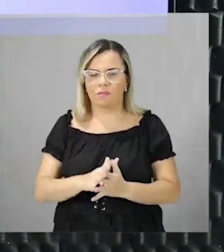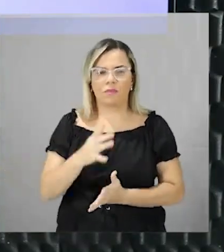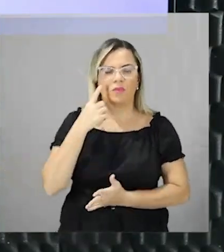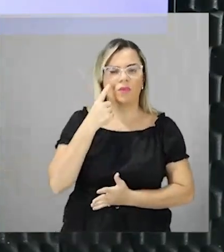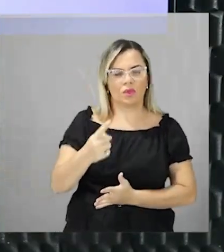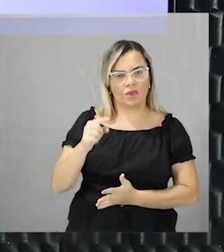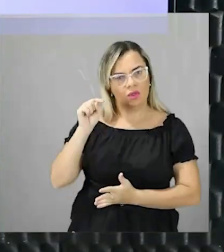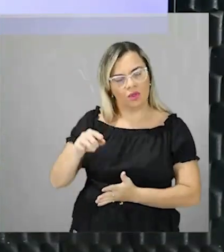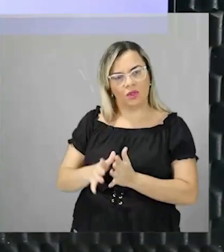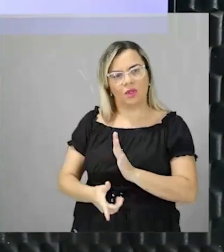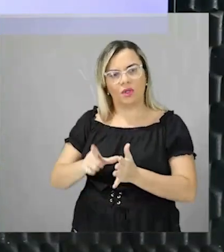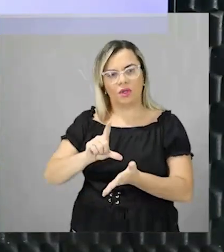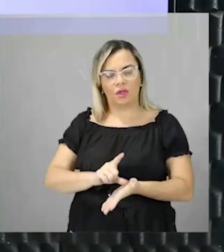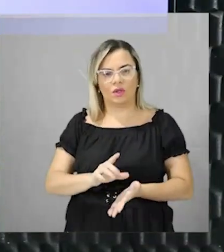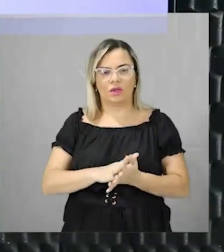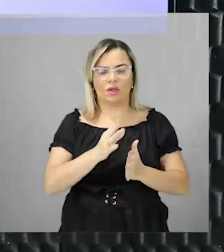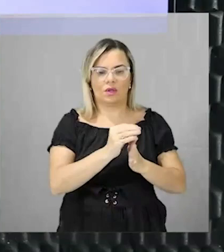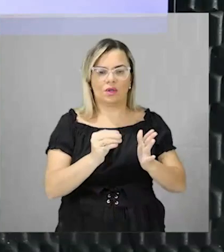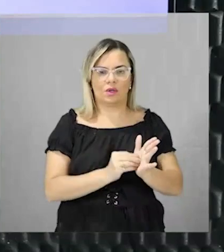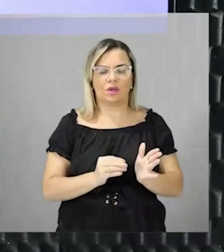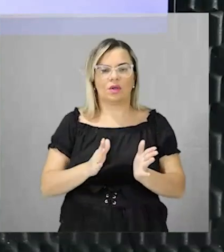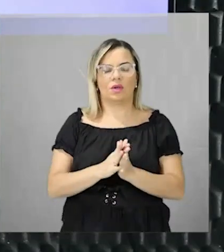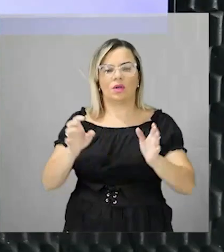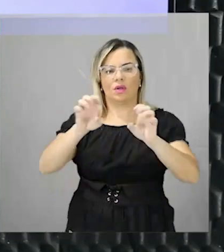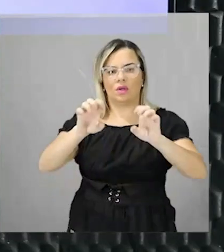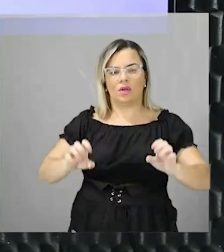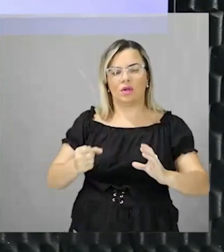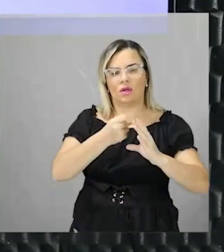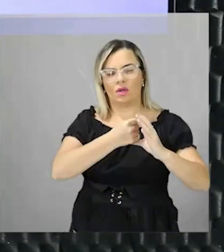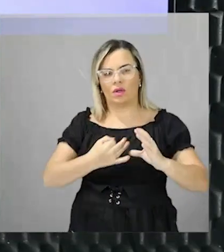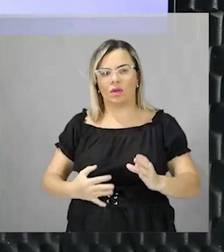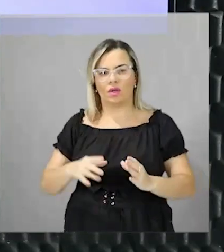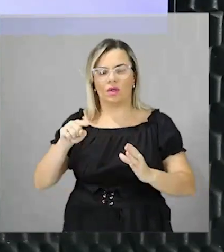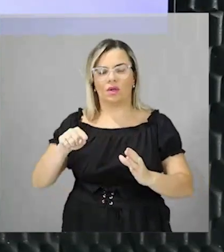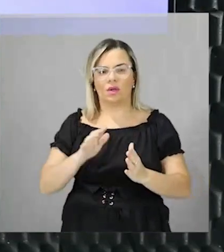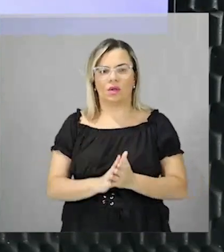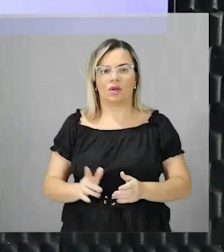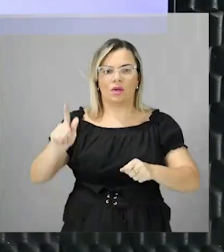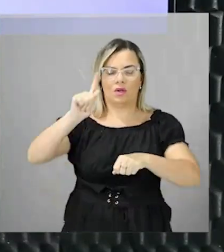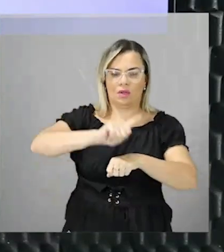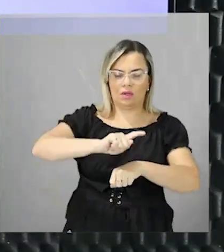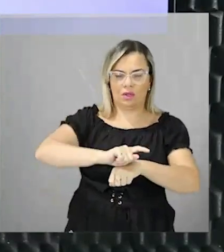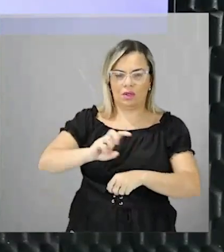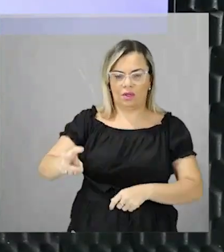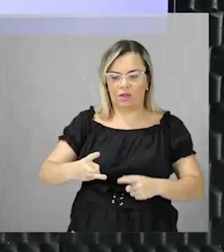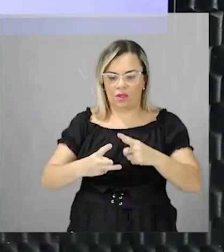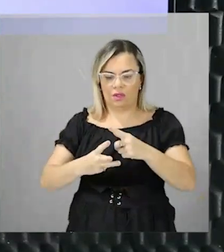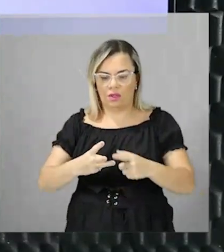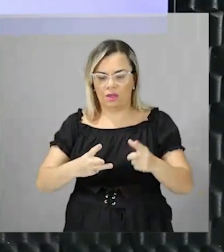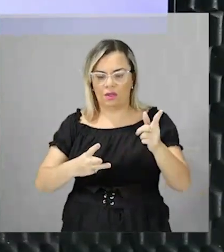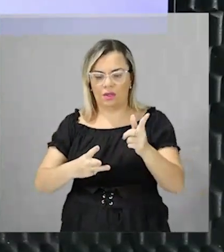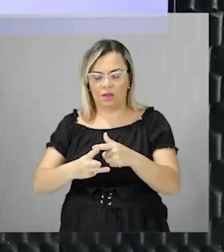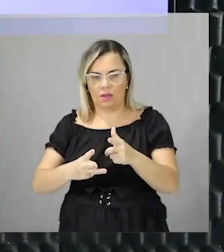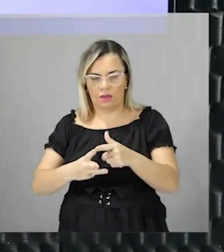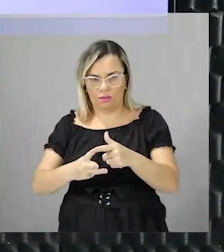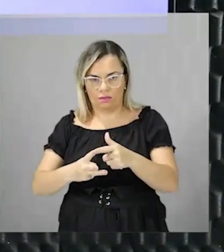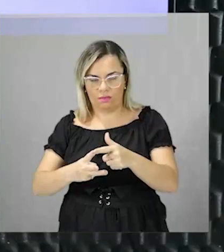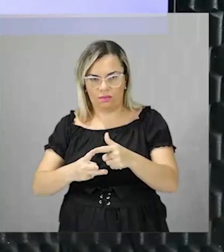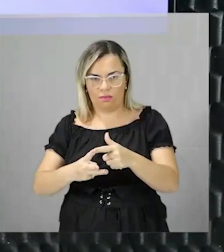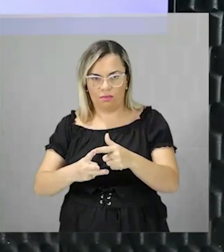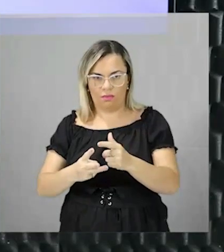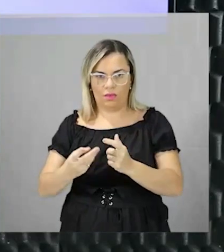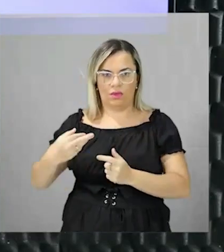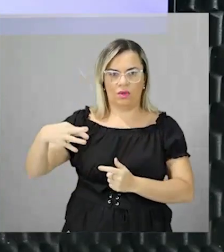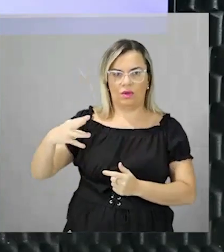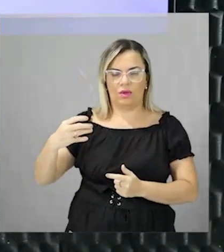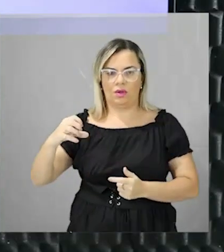falou, inclusive, na aula passada sobre as estruturas geológicas. Nós vamos ter aí 3 estruturas, eu vou te relembrar elas agora, tá? A